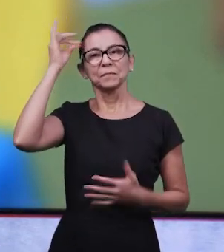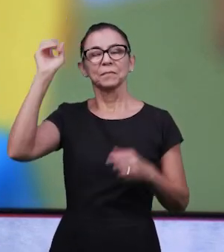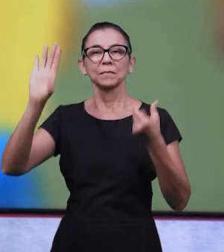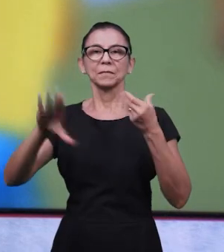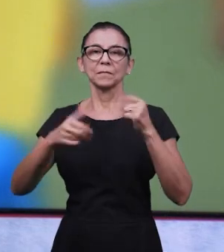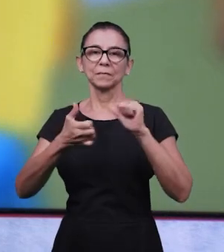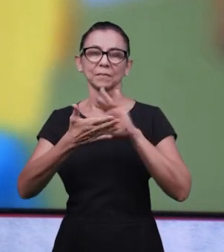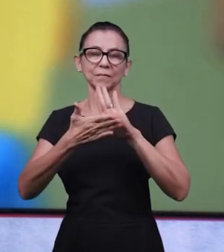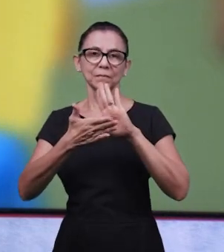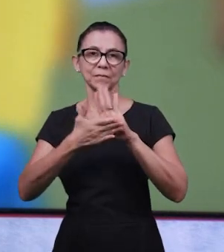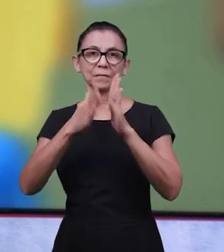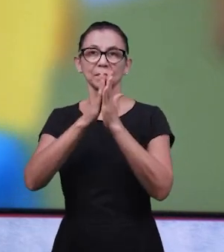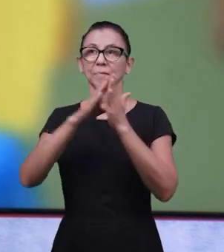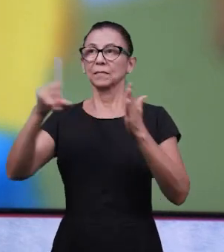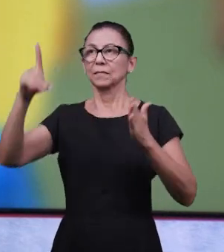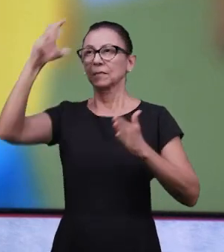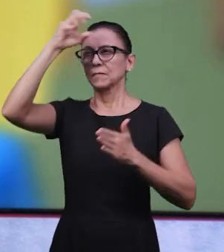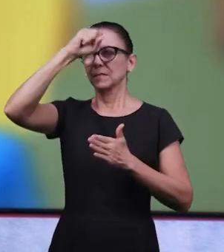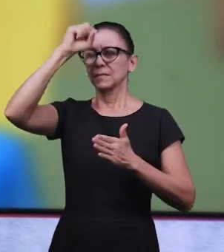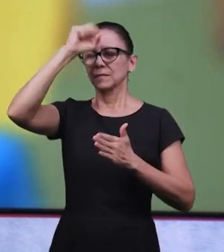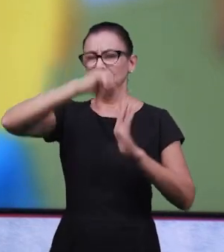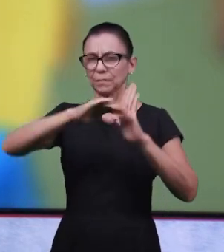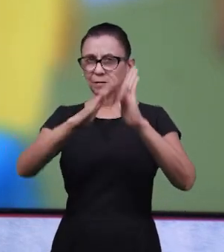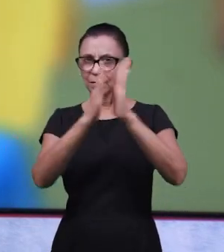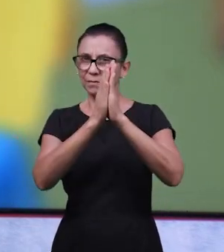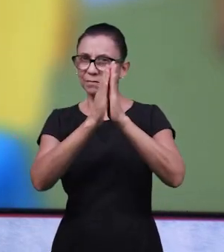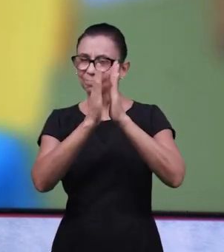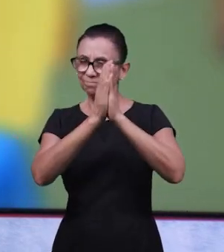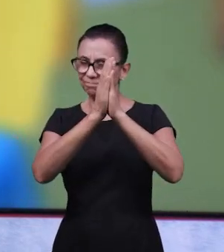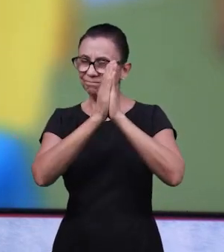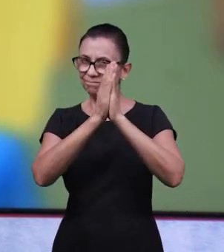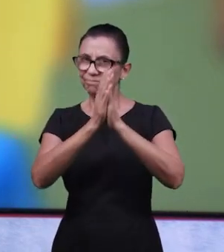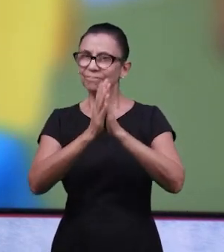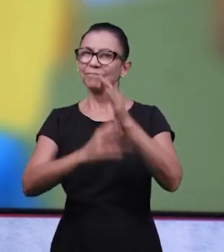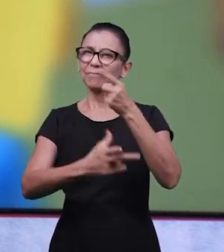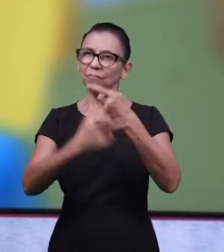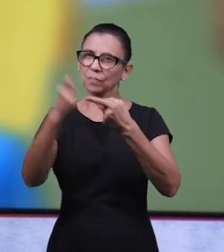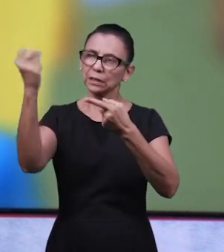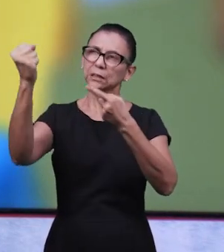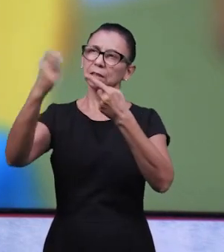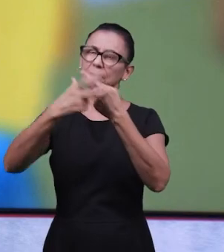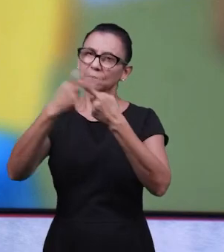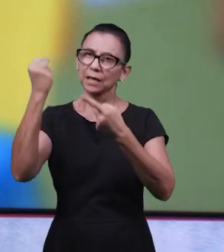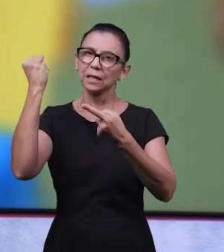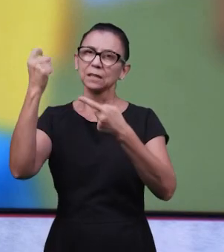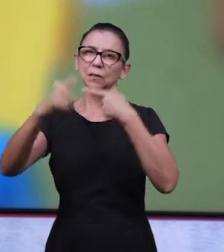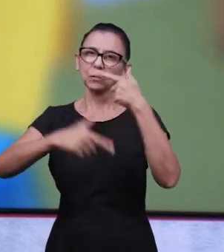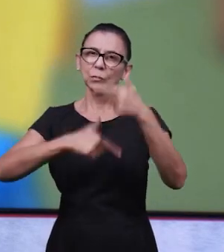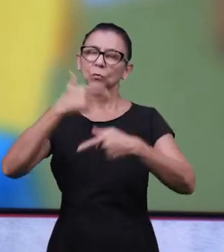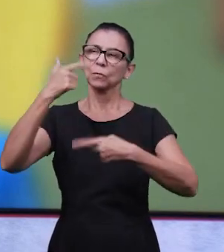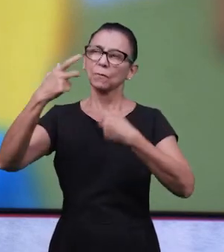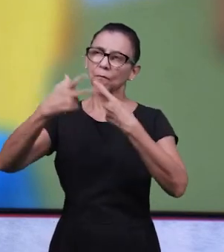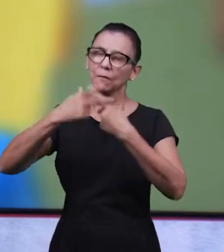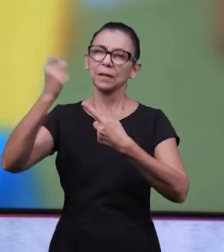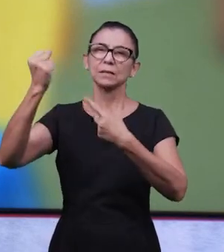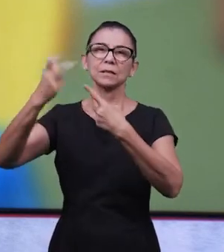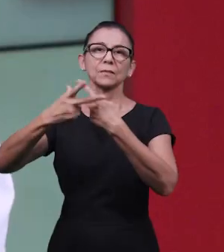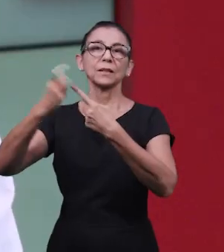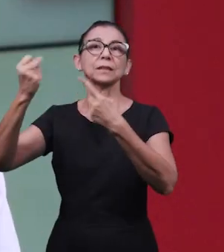é esta: o servo valente desta obra luta pelo alimento